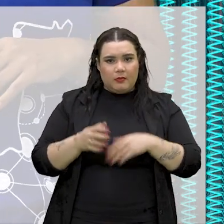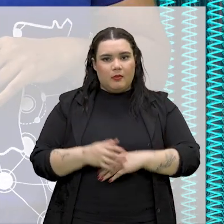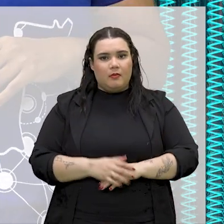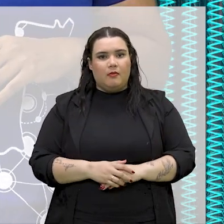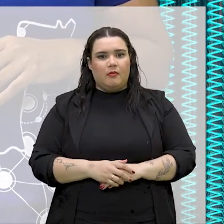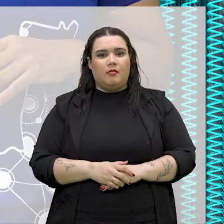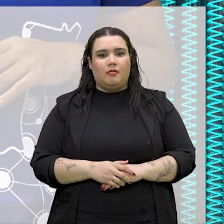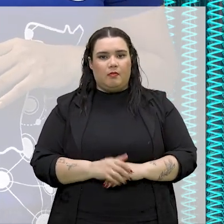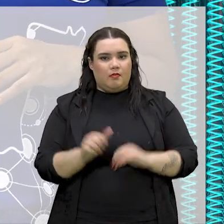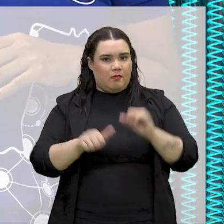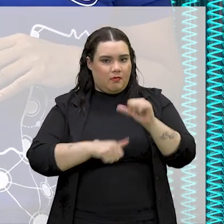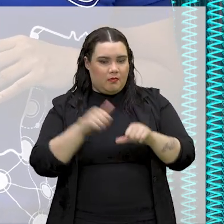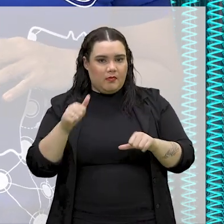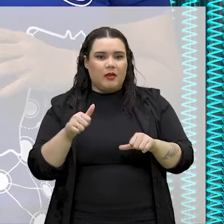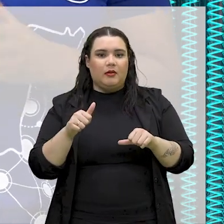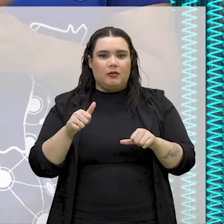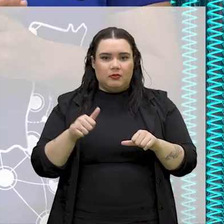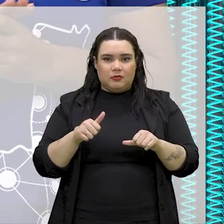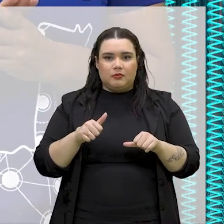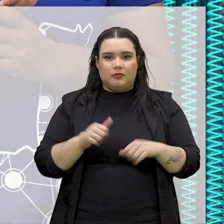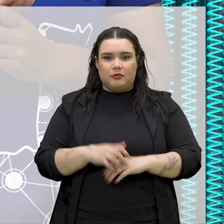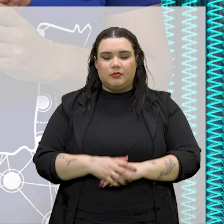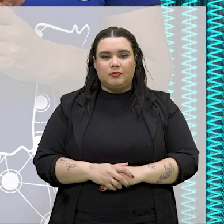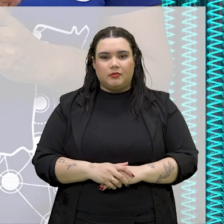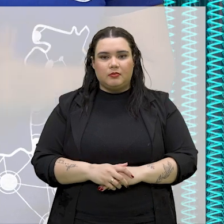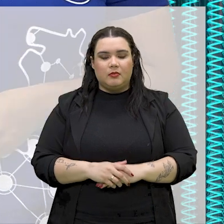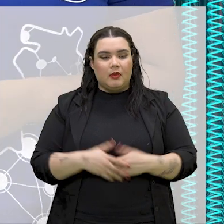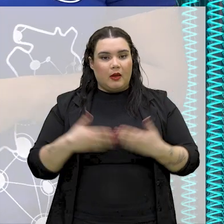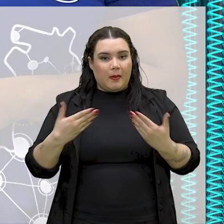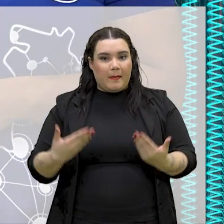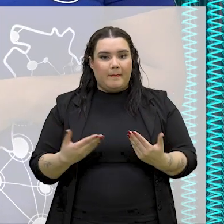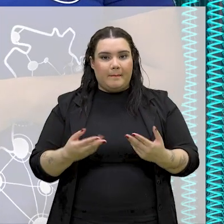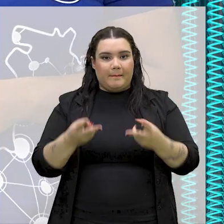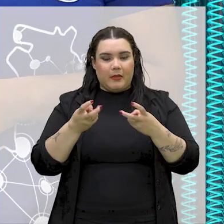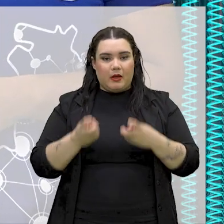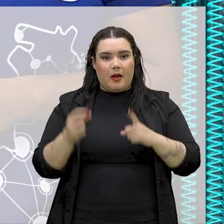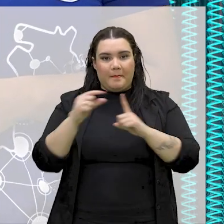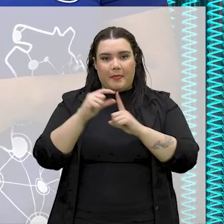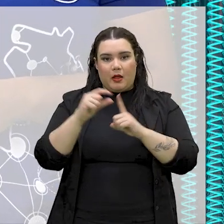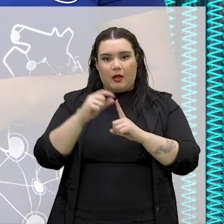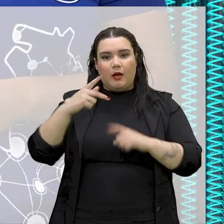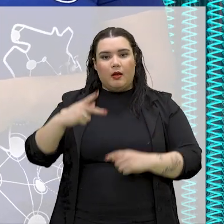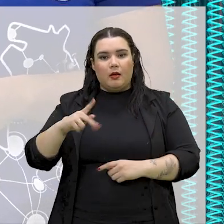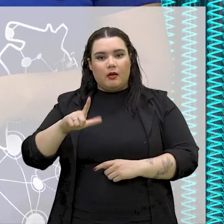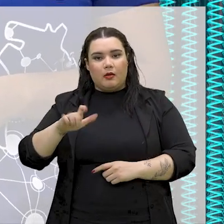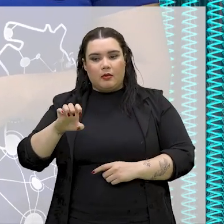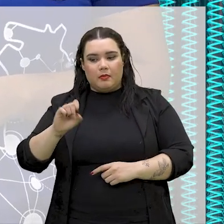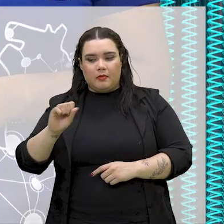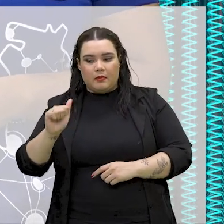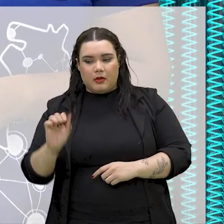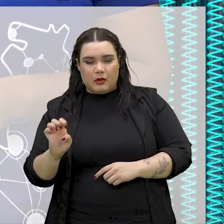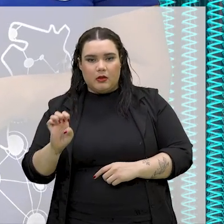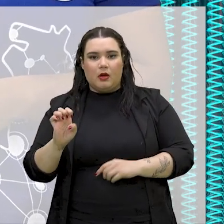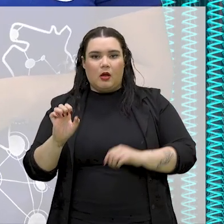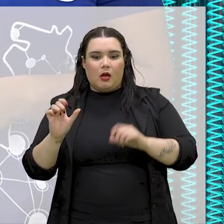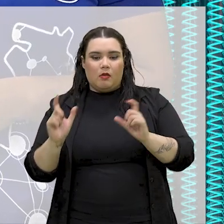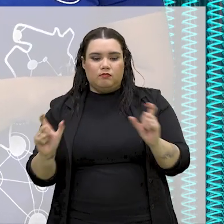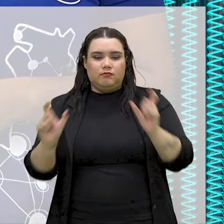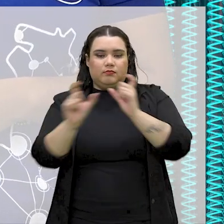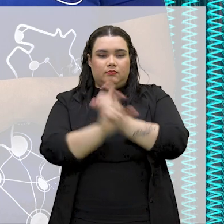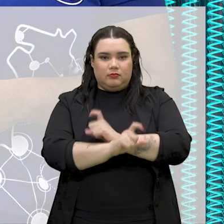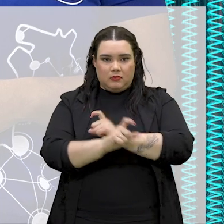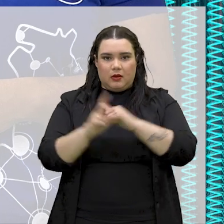ficou mais polite. E vejam que a palavra please, ela saiu lá do final e veio depois do